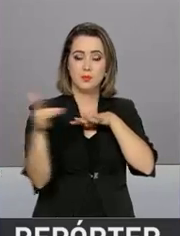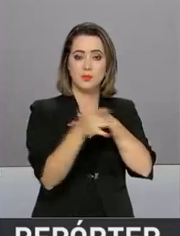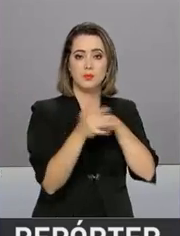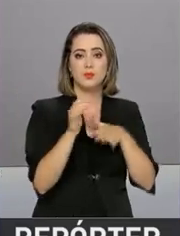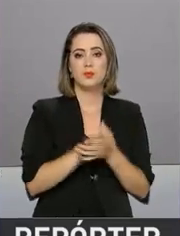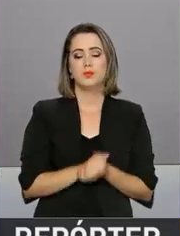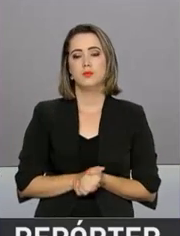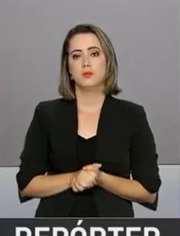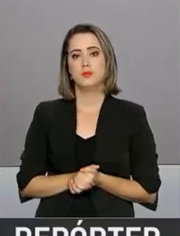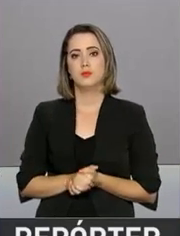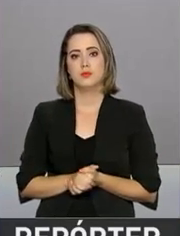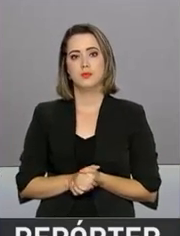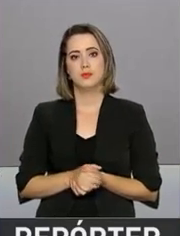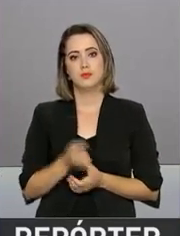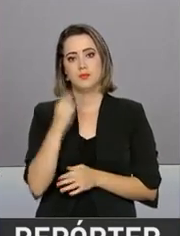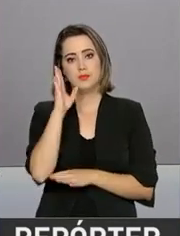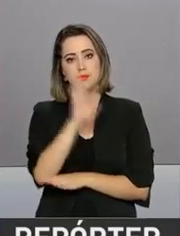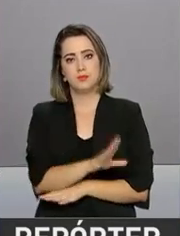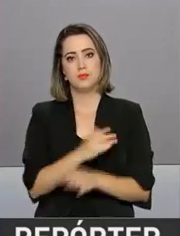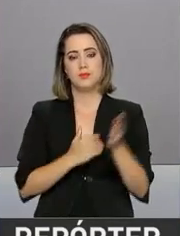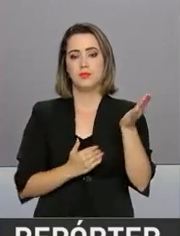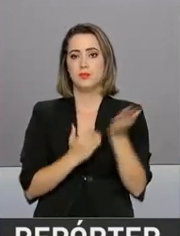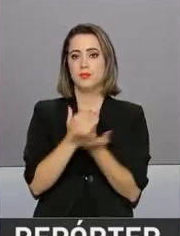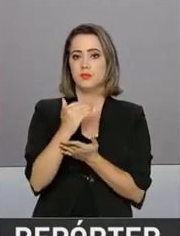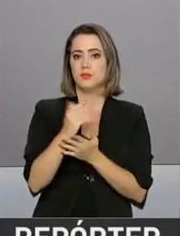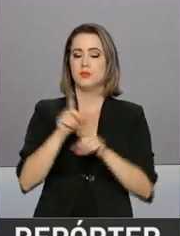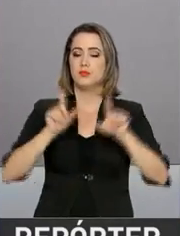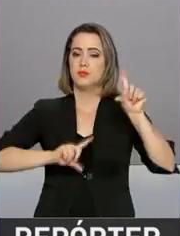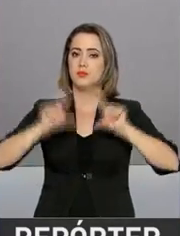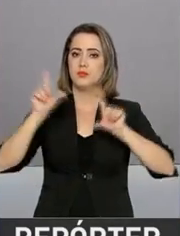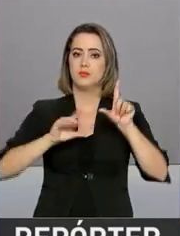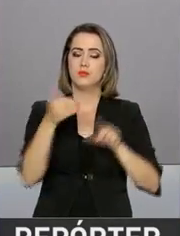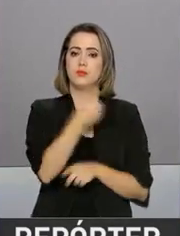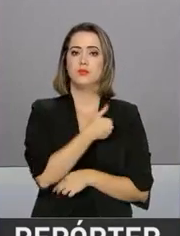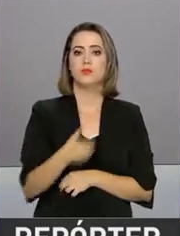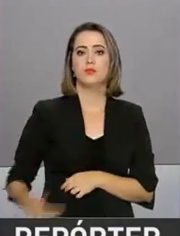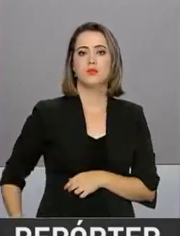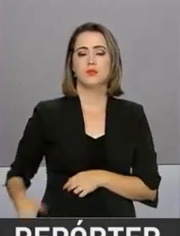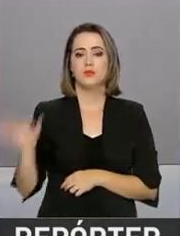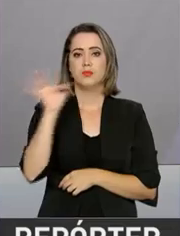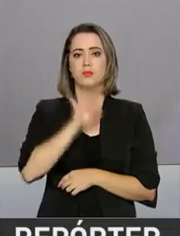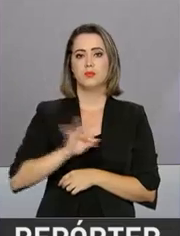pelas nossas redes sociais. Uma ótima tarde para você e continue com a gente